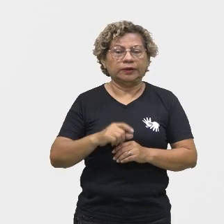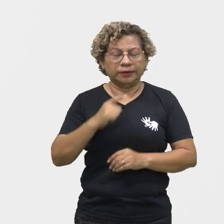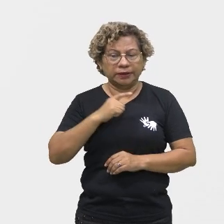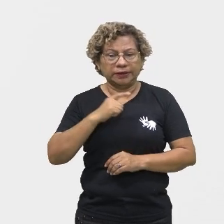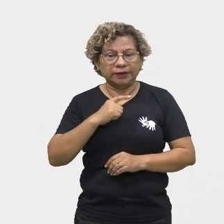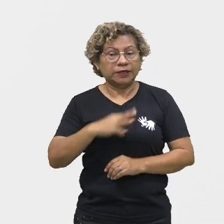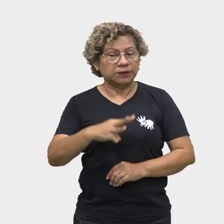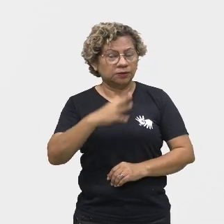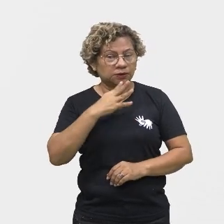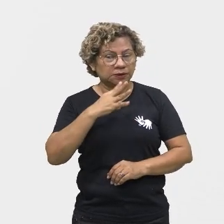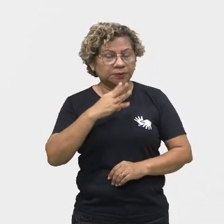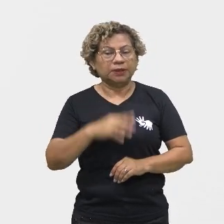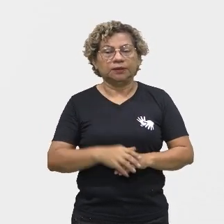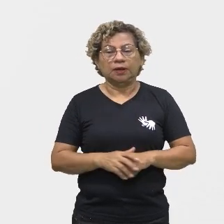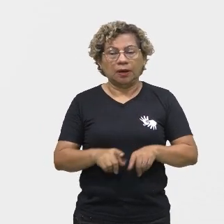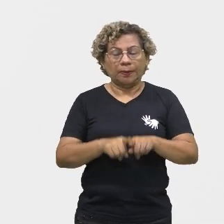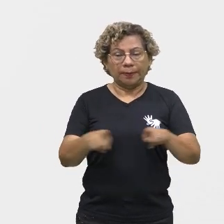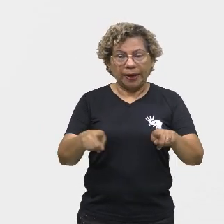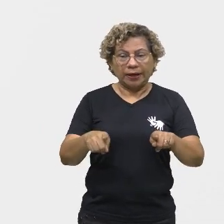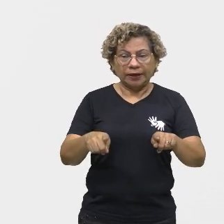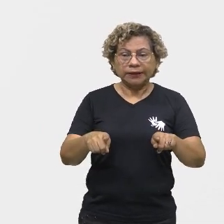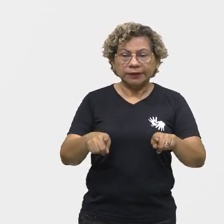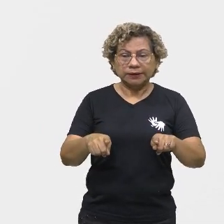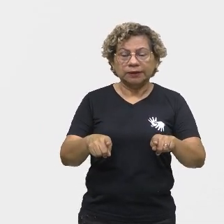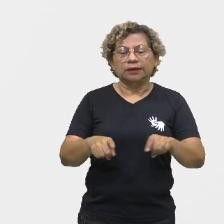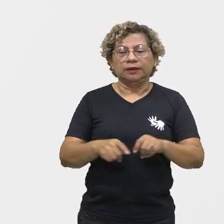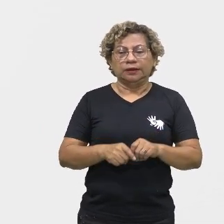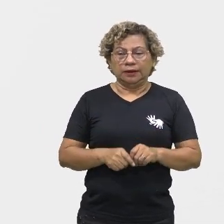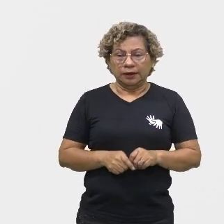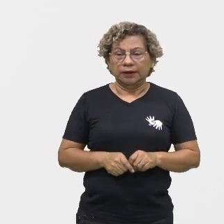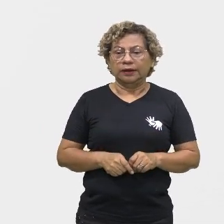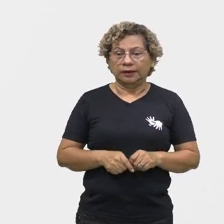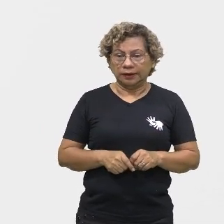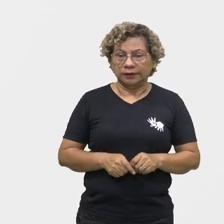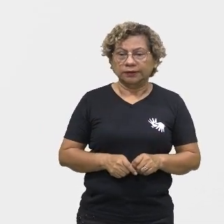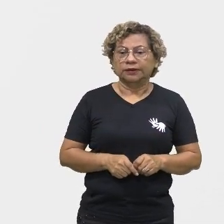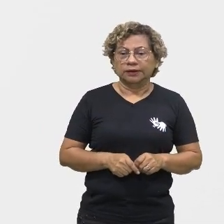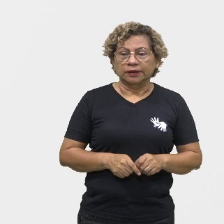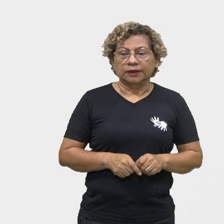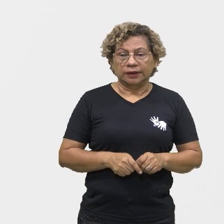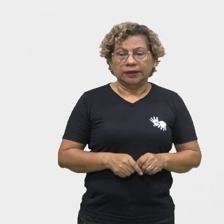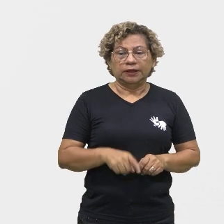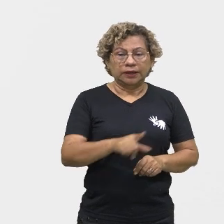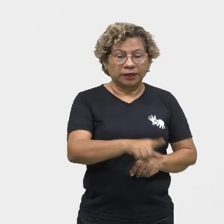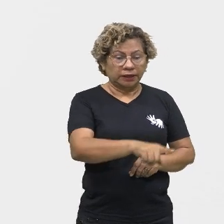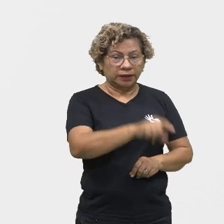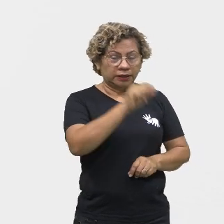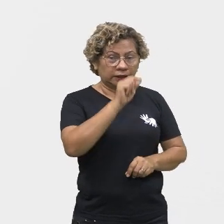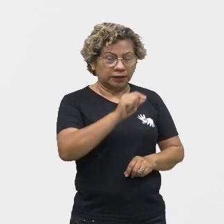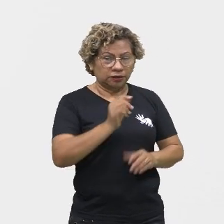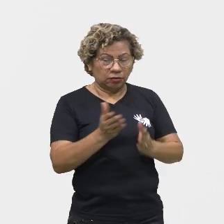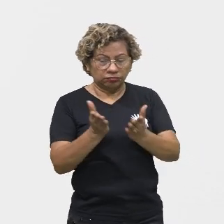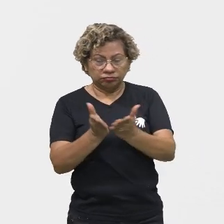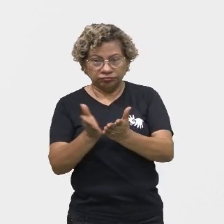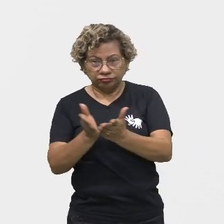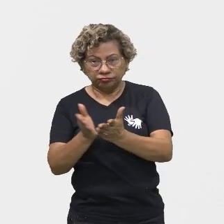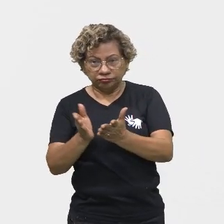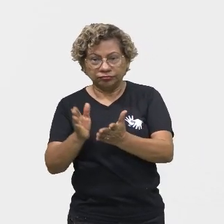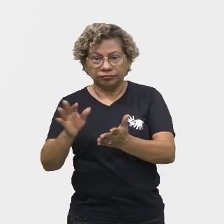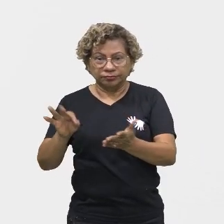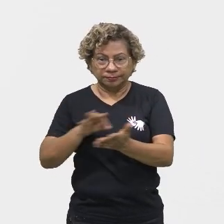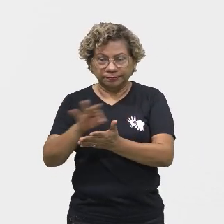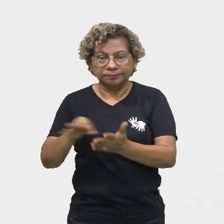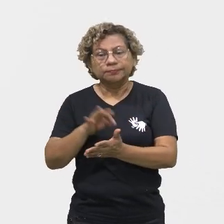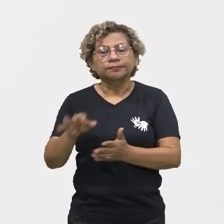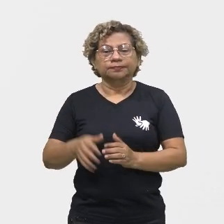escrita, preferem preservar o texto oral para que a mensagem divina não perca sua essência e não